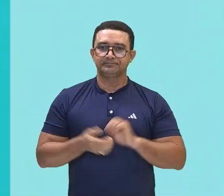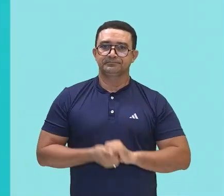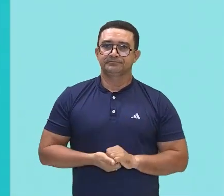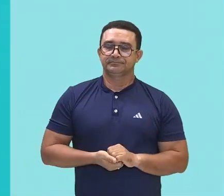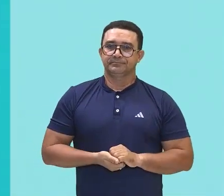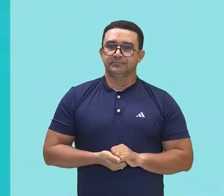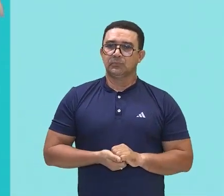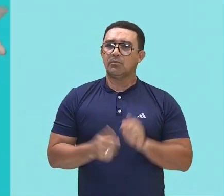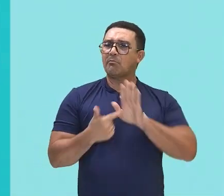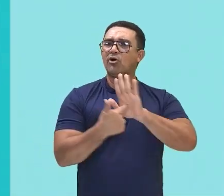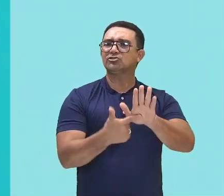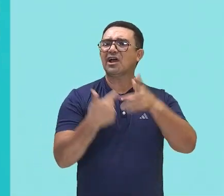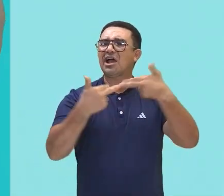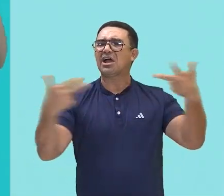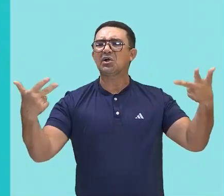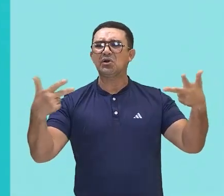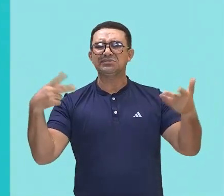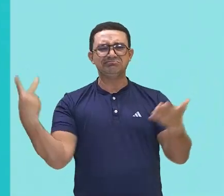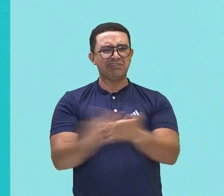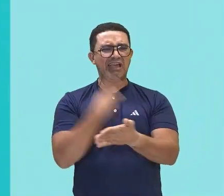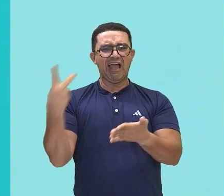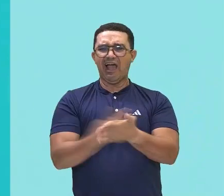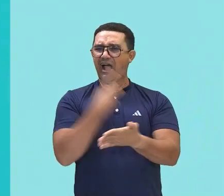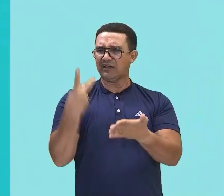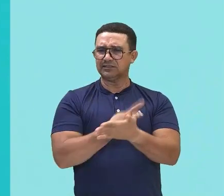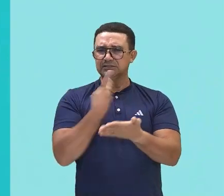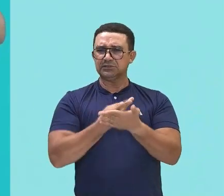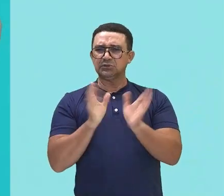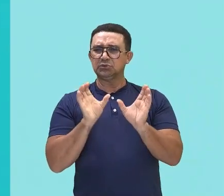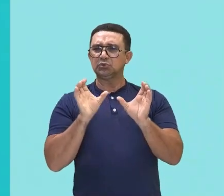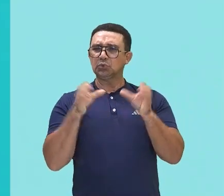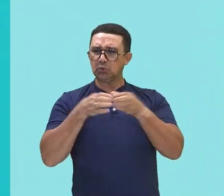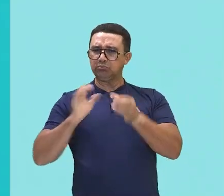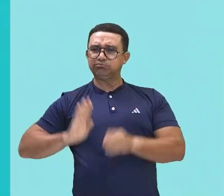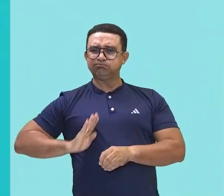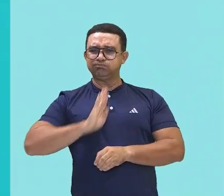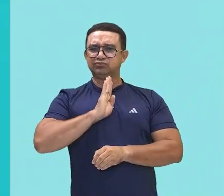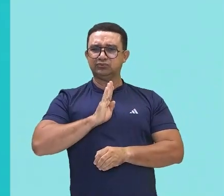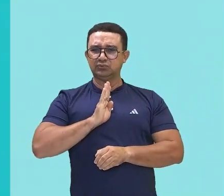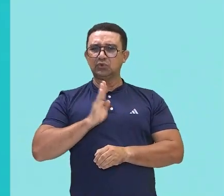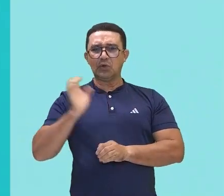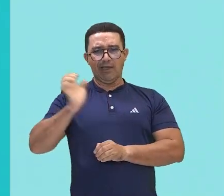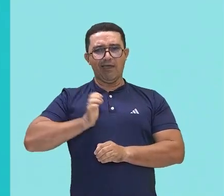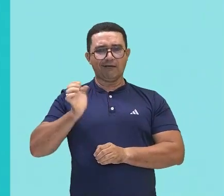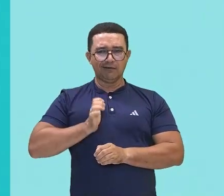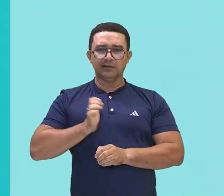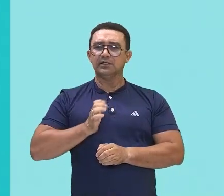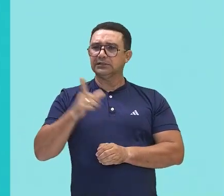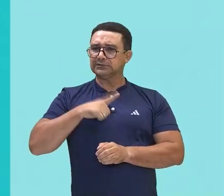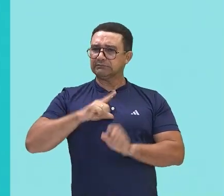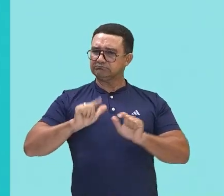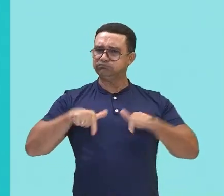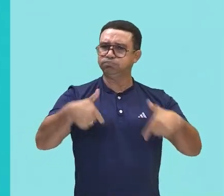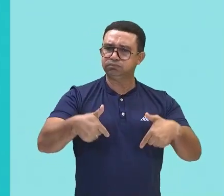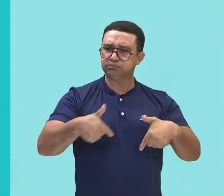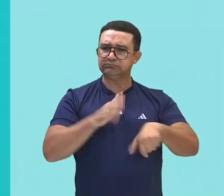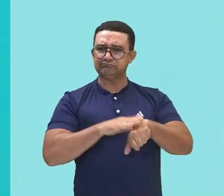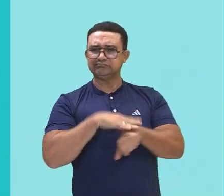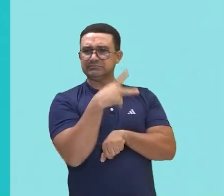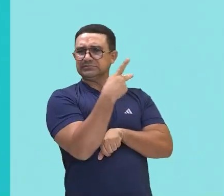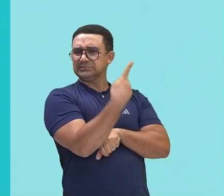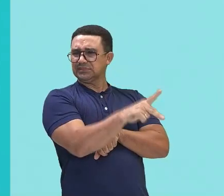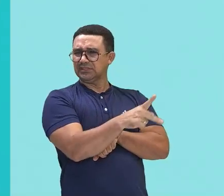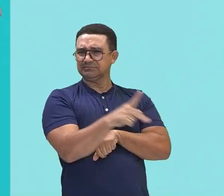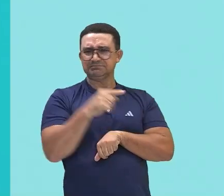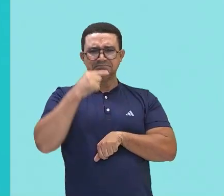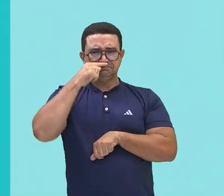dessa classe burguesa, não é? Eles fazem essas atitudes, mas por trás dessas atitudes tem uma situação ali que precisa ser